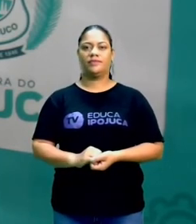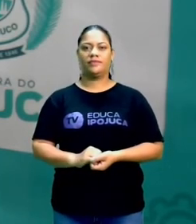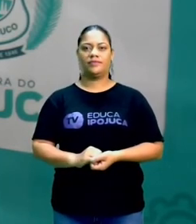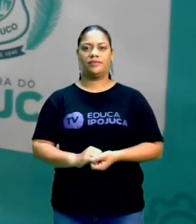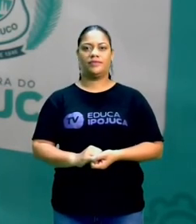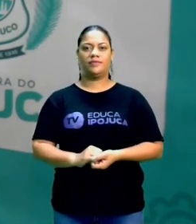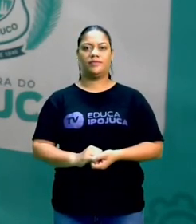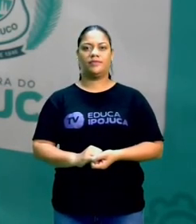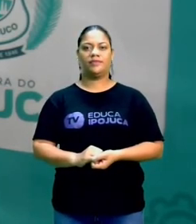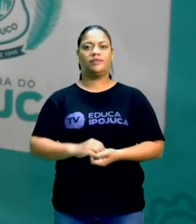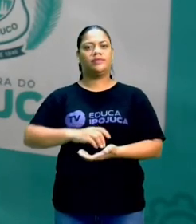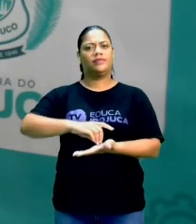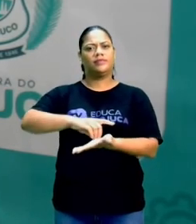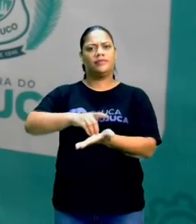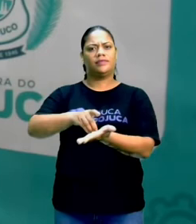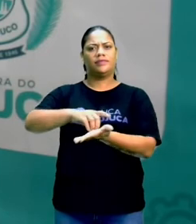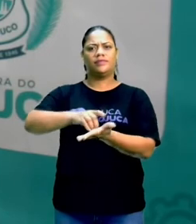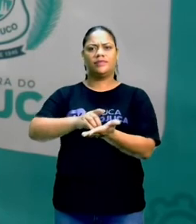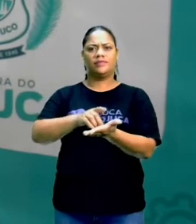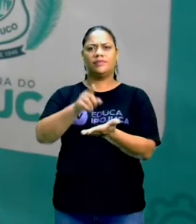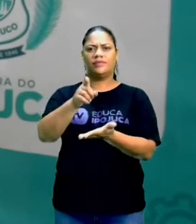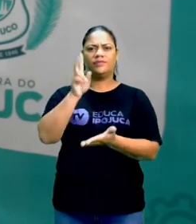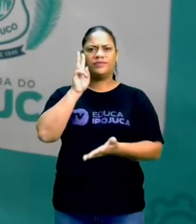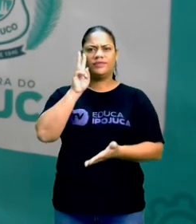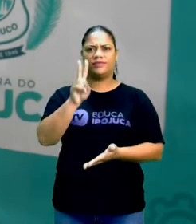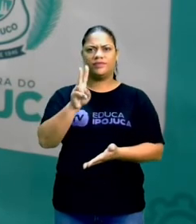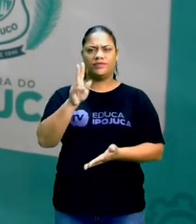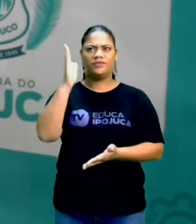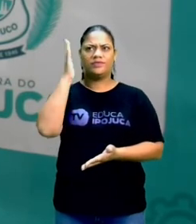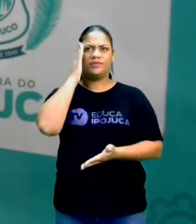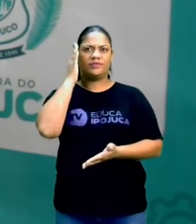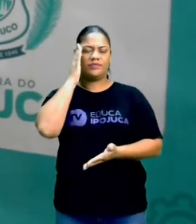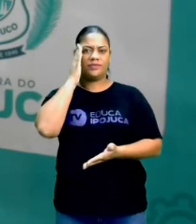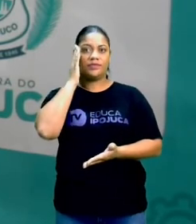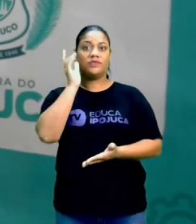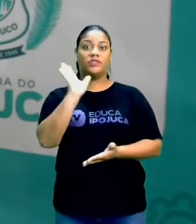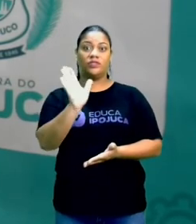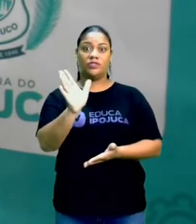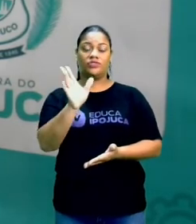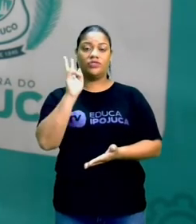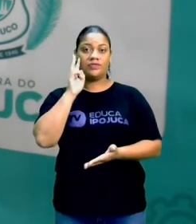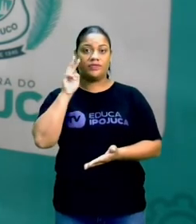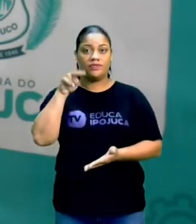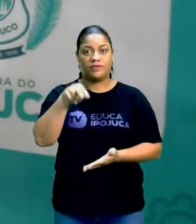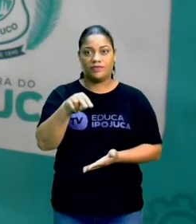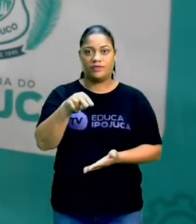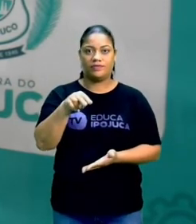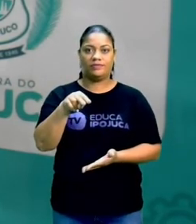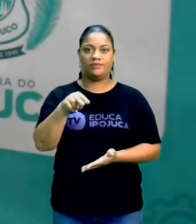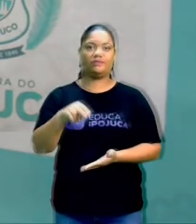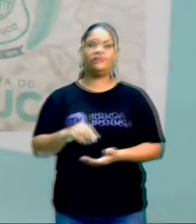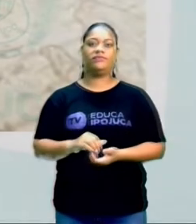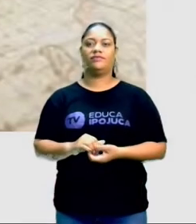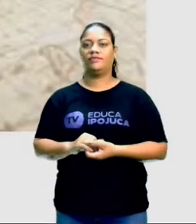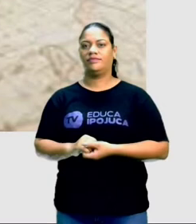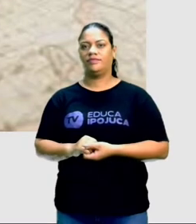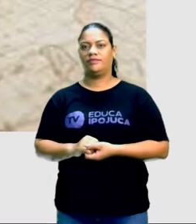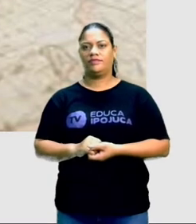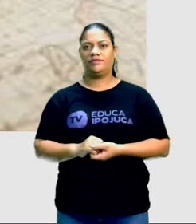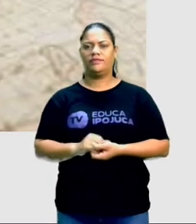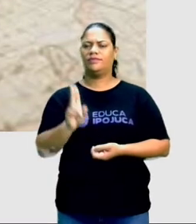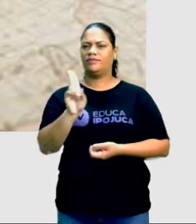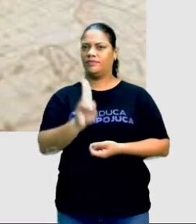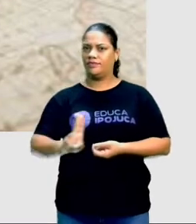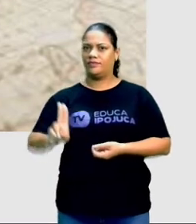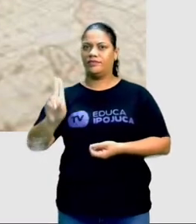Essa configuração da bússola. Quem nunca ouviu falar na bússola ou já pegou até uma bússola? Que é um produto hoje que é